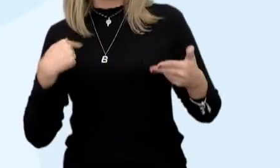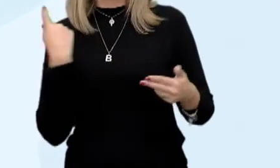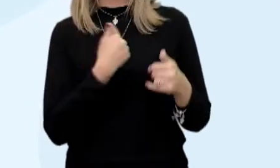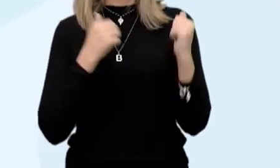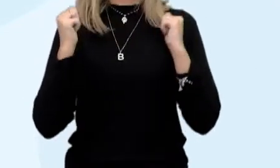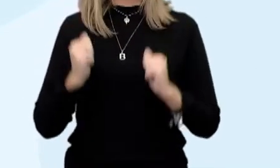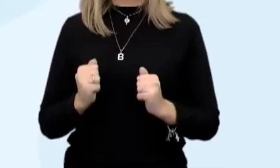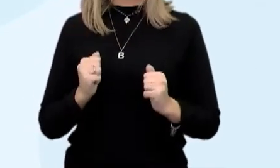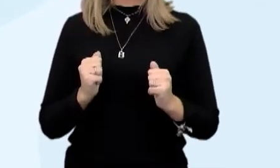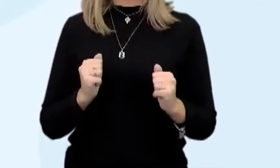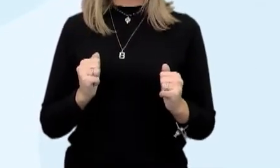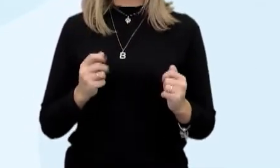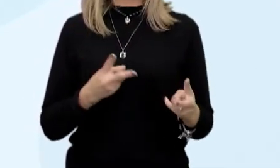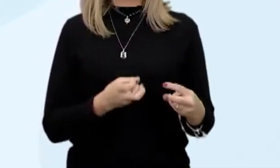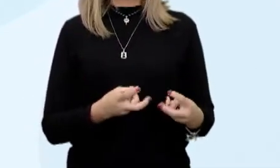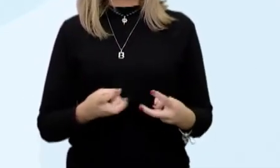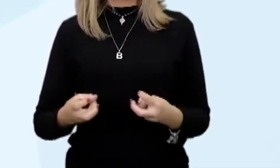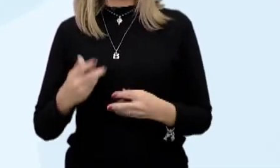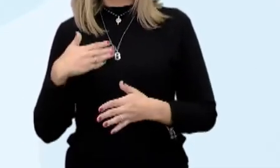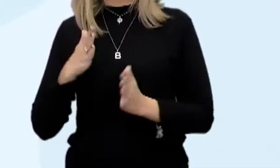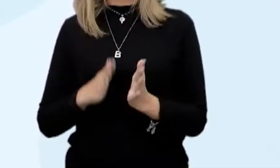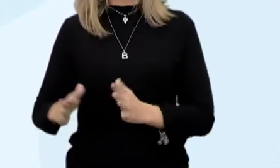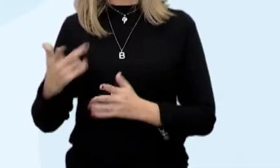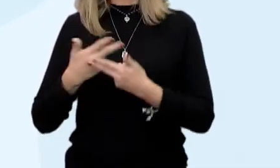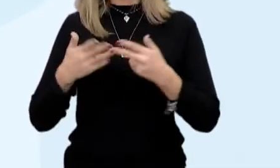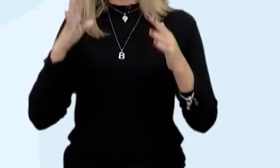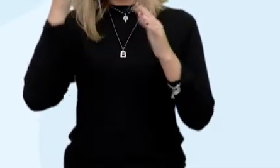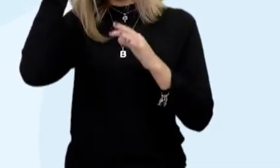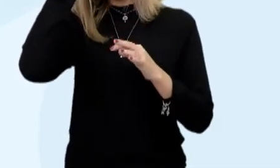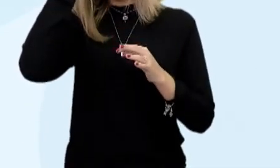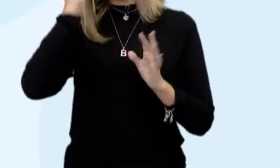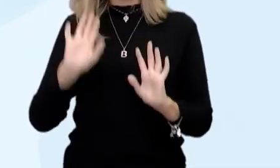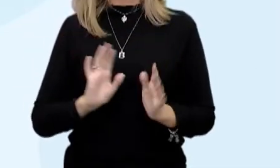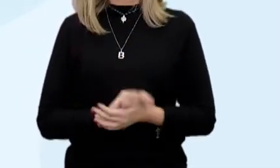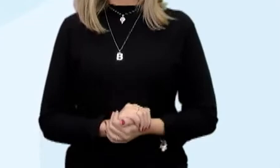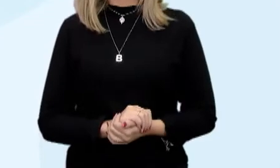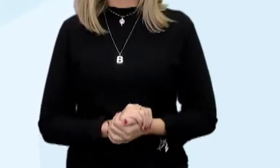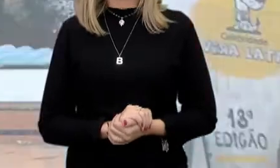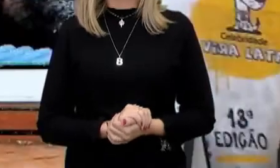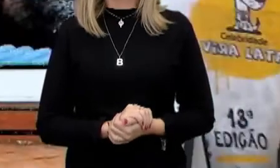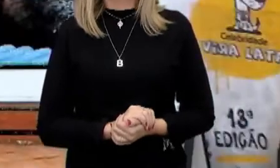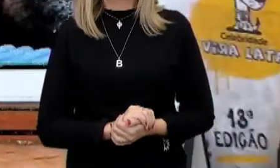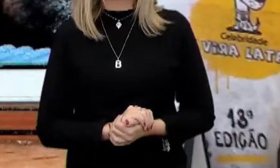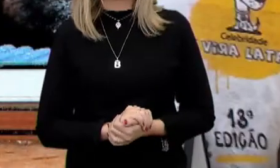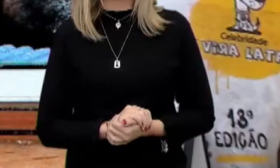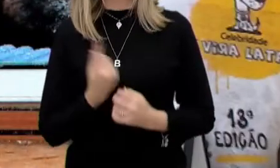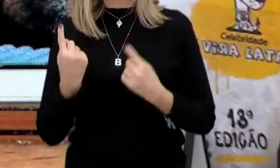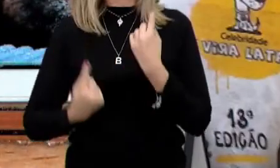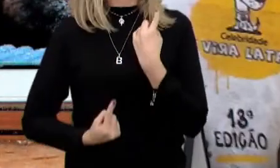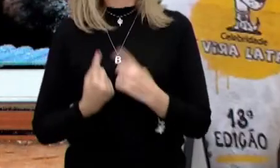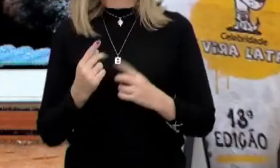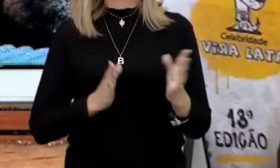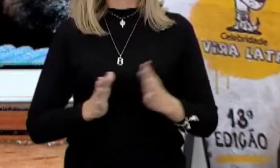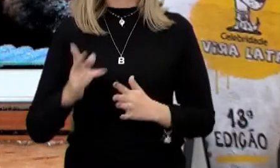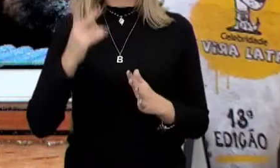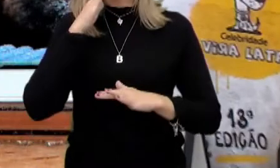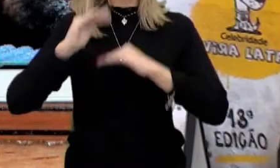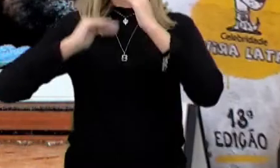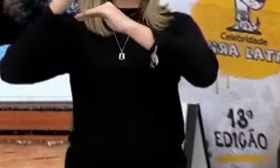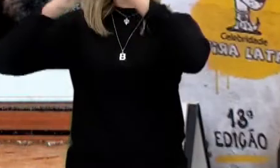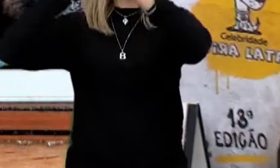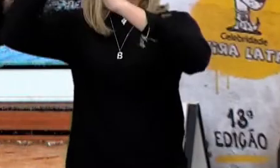pode consumir ou produzir de forma consciente. Por exemplo, Luli, qual seria um dos pilares que